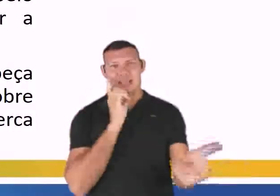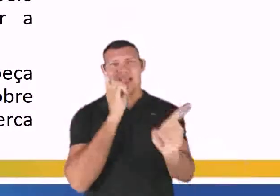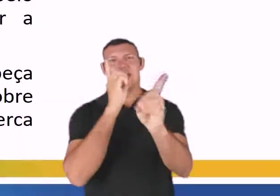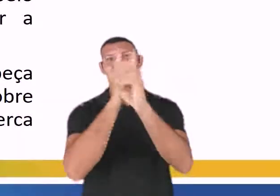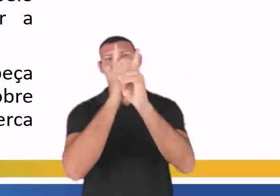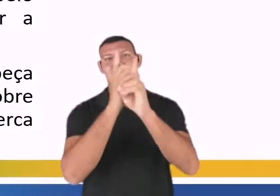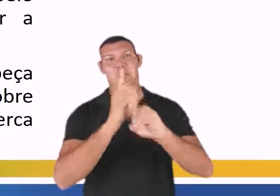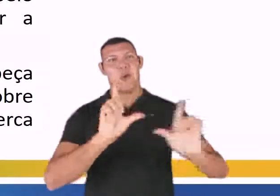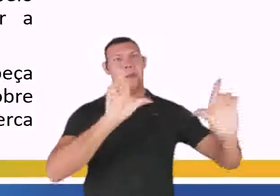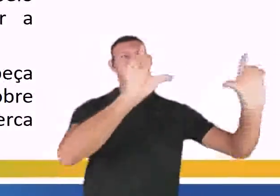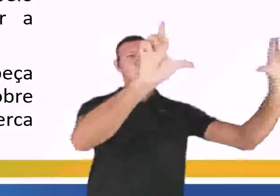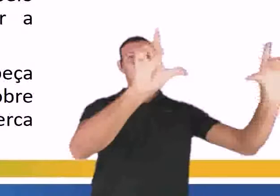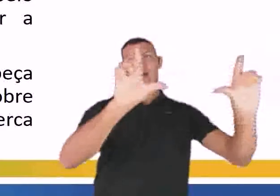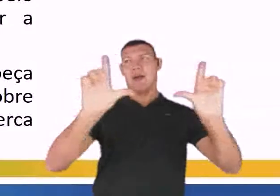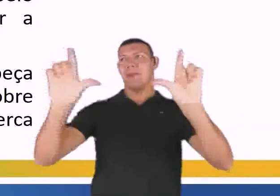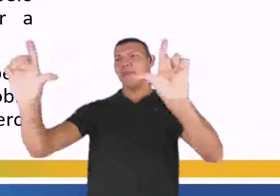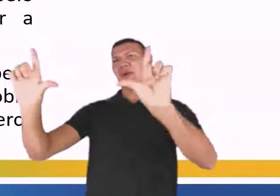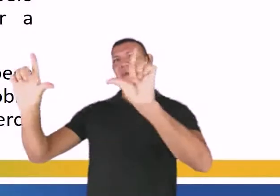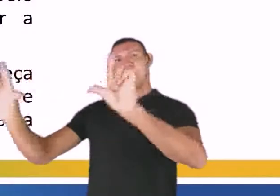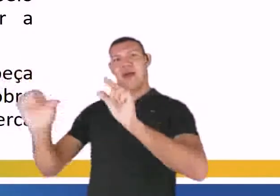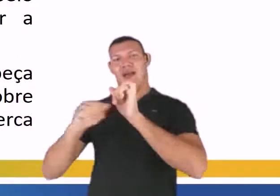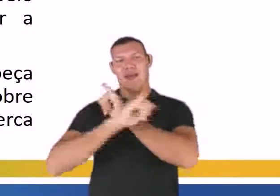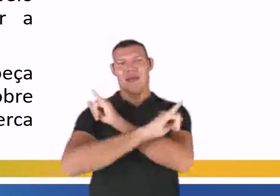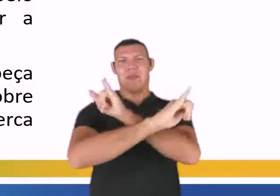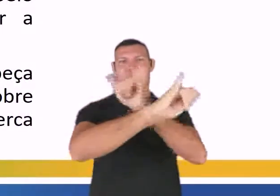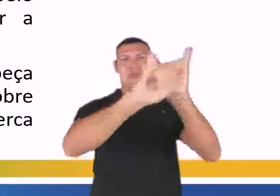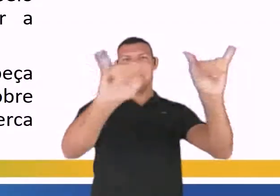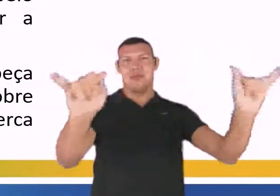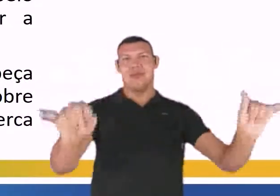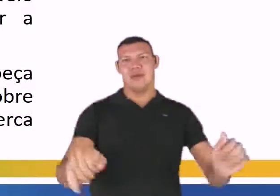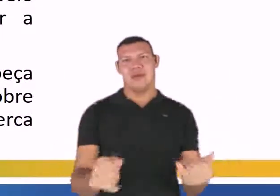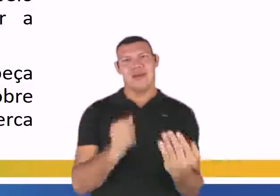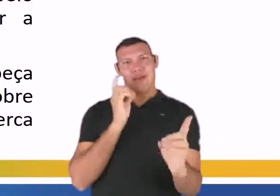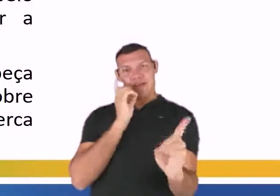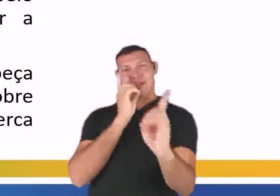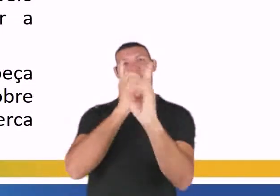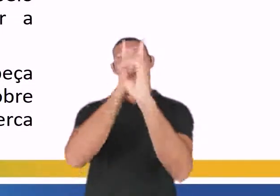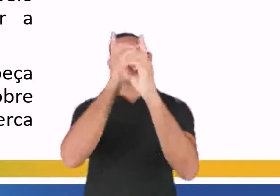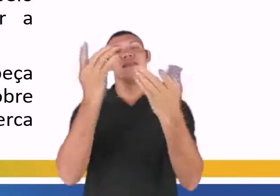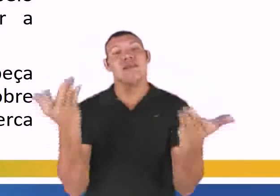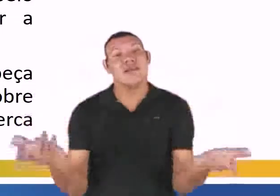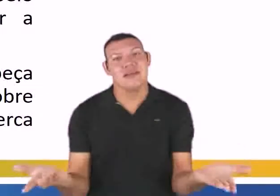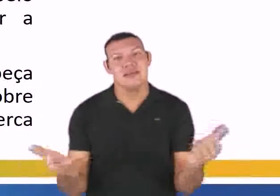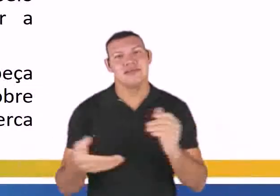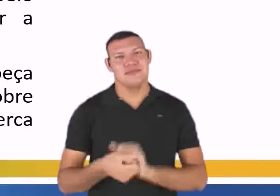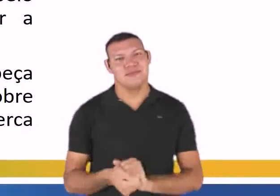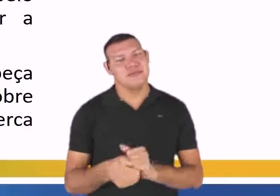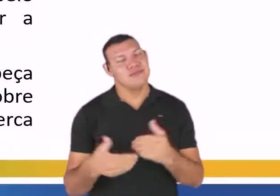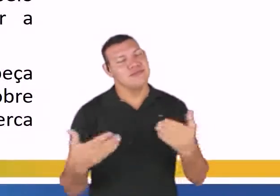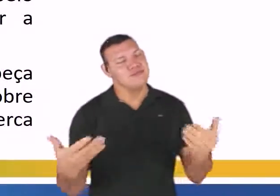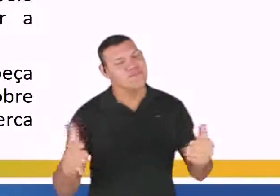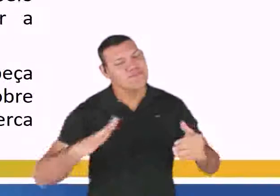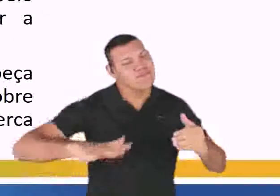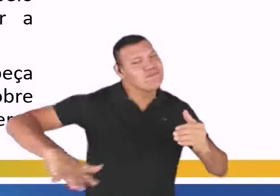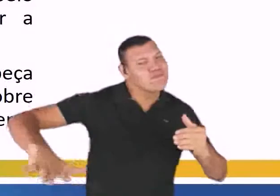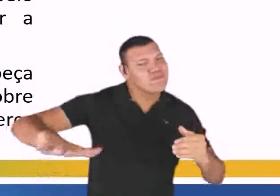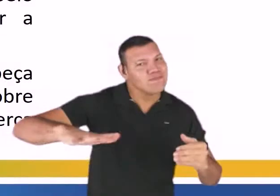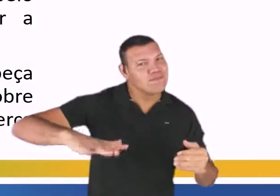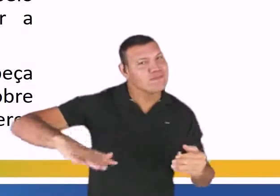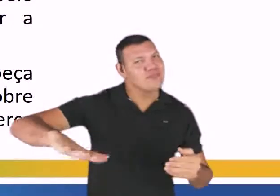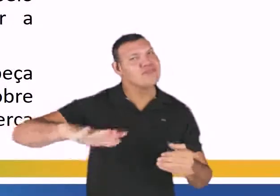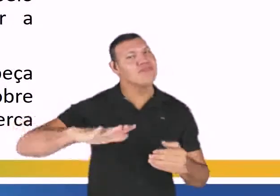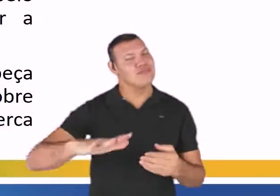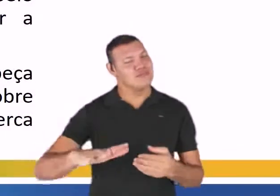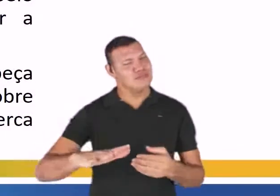algum anúncio, publicitário, nos esbarrar por aí. E em meio a essa área, podemos dizer